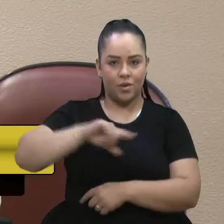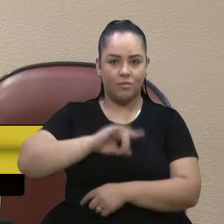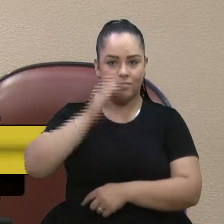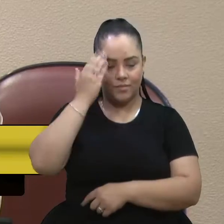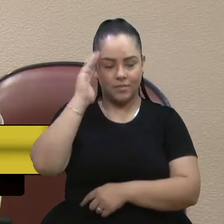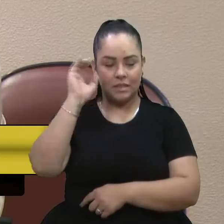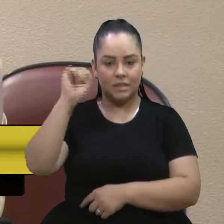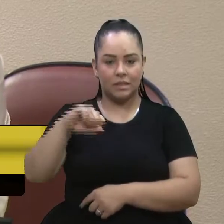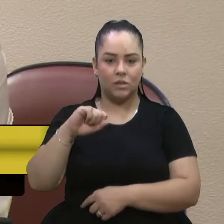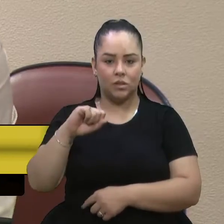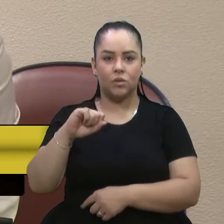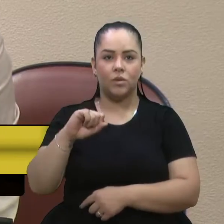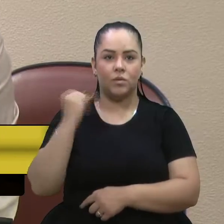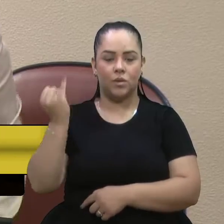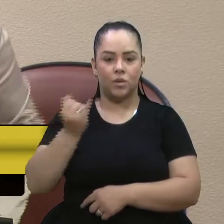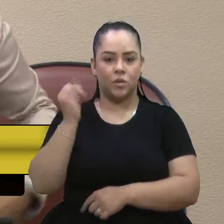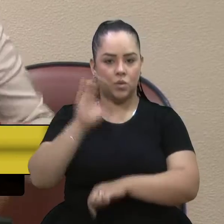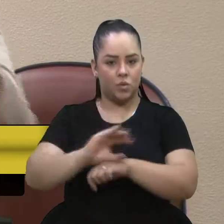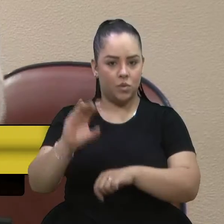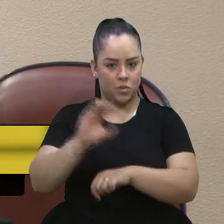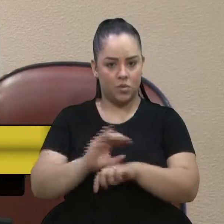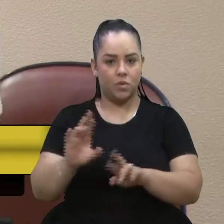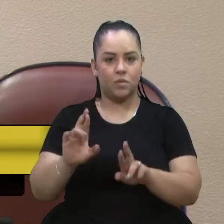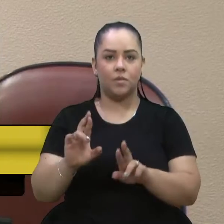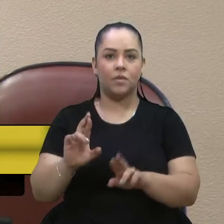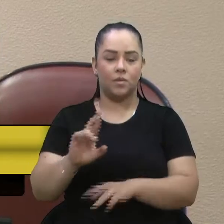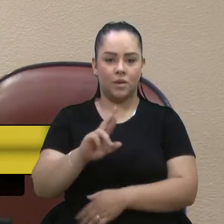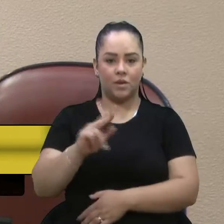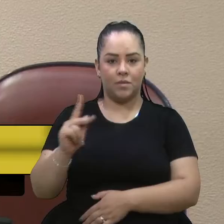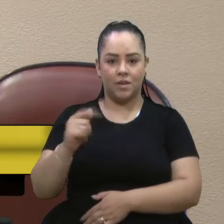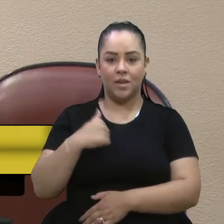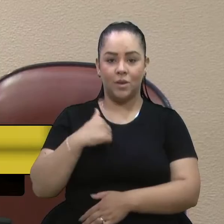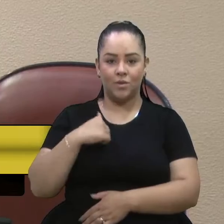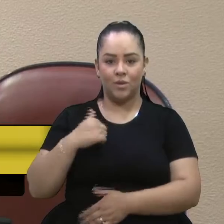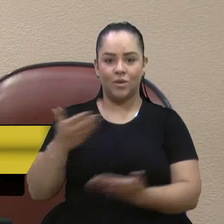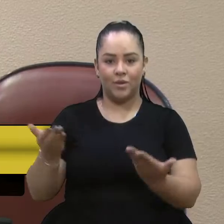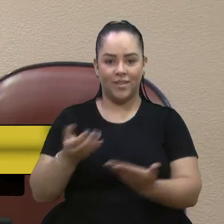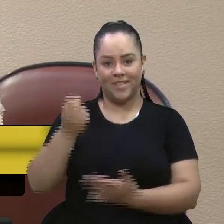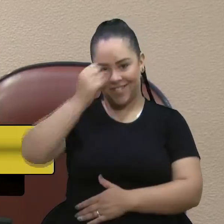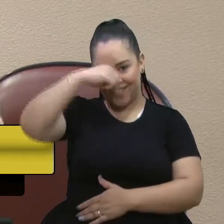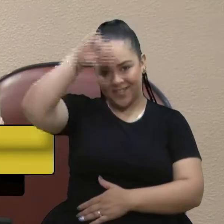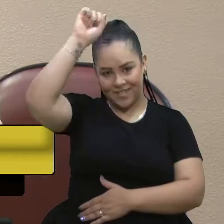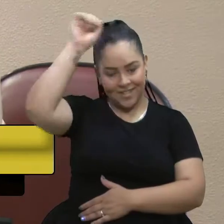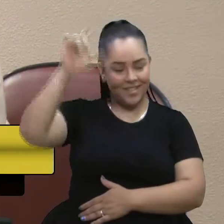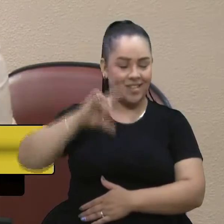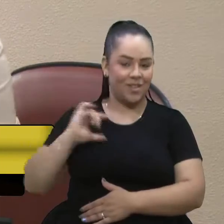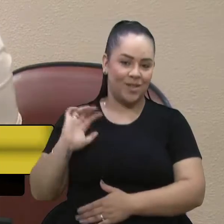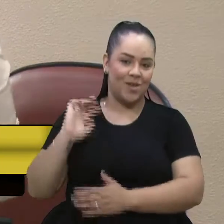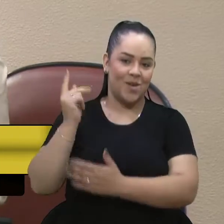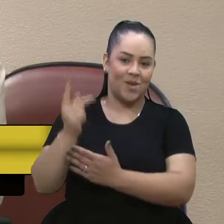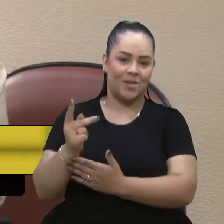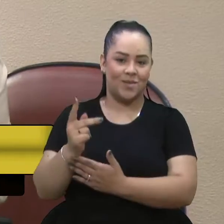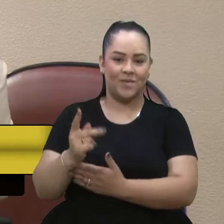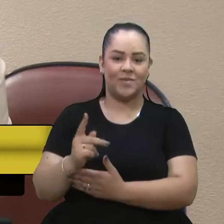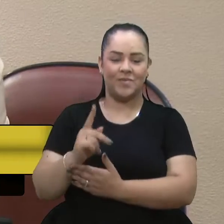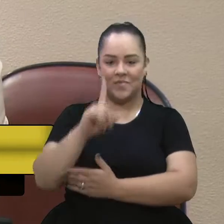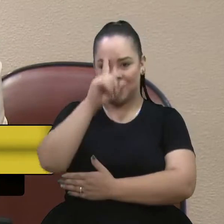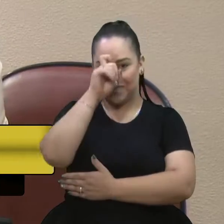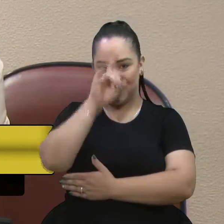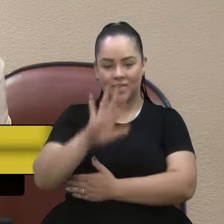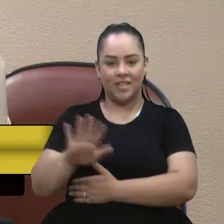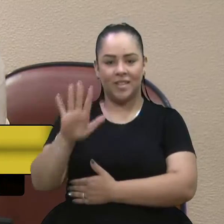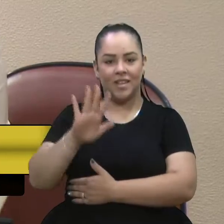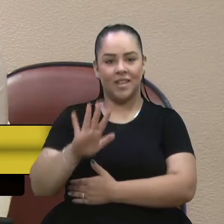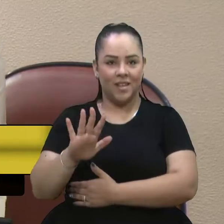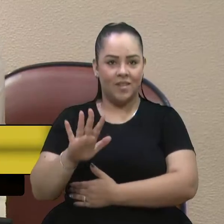da importância do curso de Relações Públicas. Eu sou egressa da UCS, já falei muitas vezes sobre isso, temos histórias com o Hospital Geral, né, mas